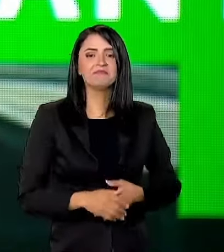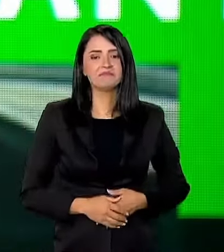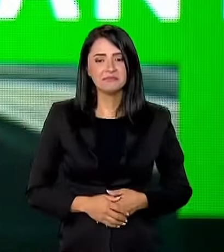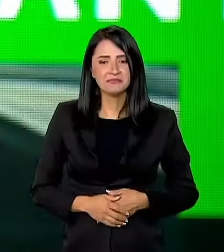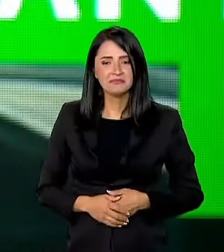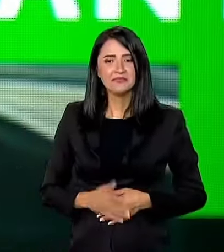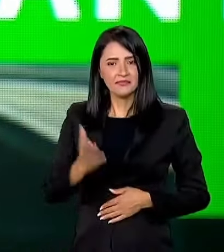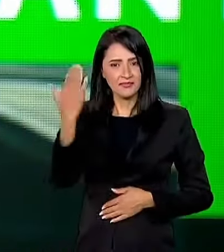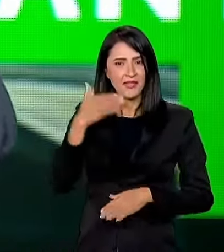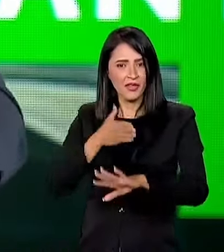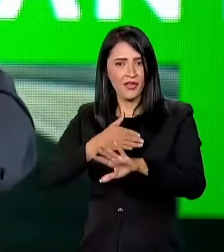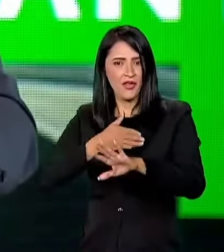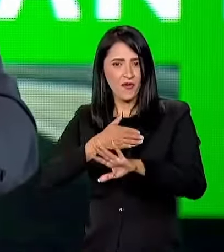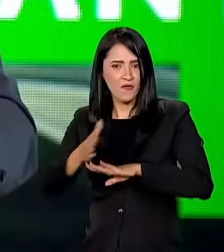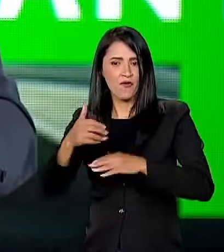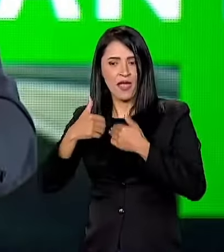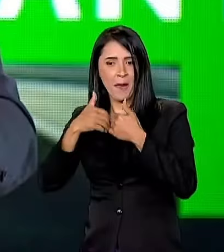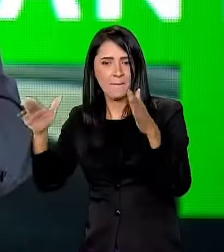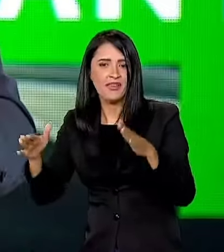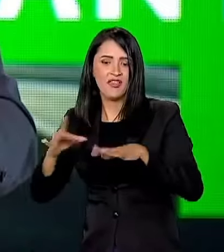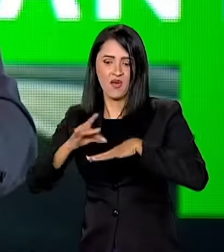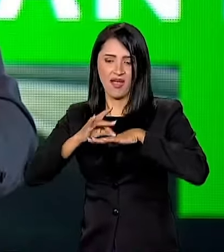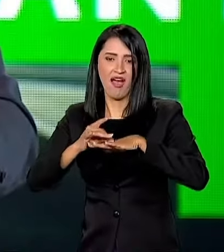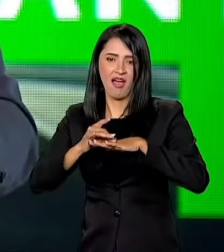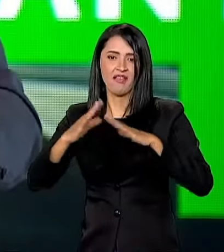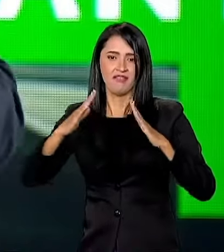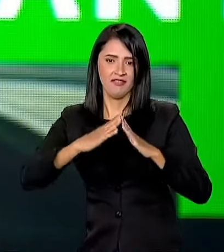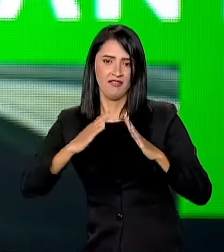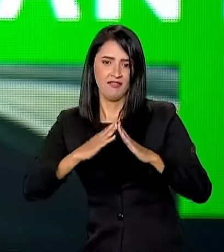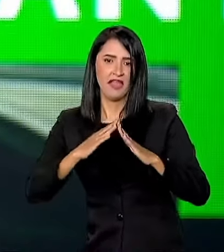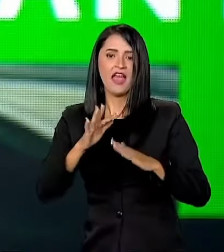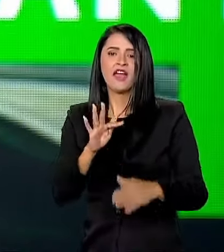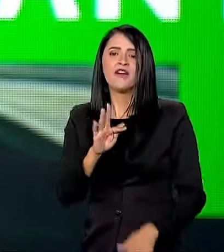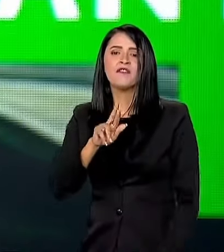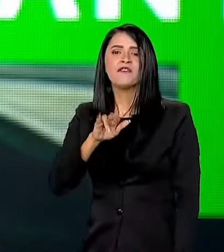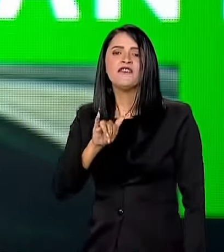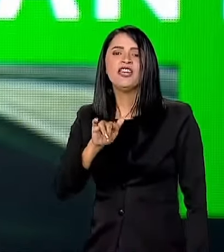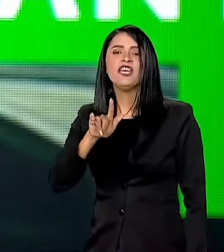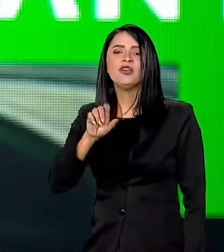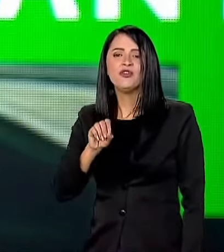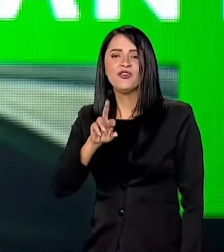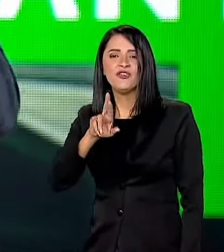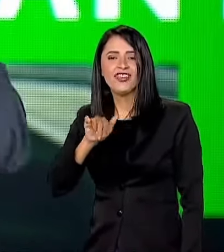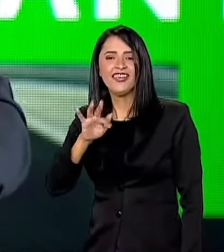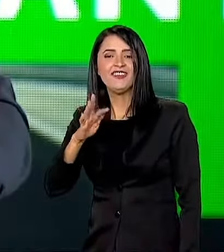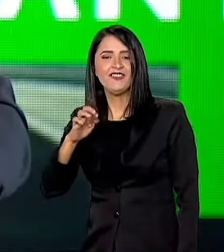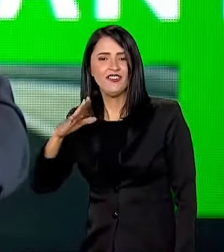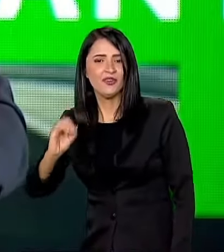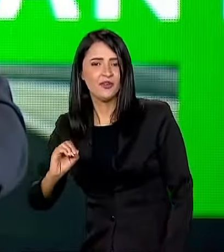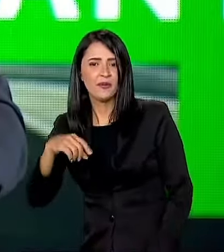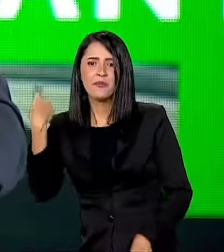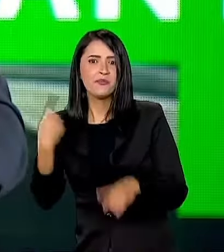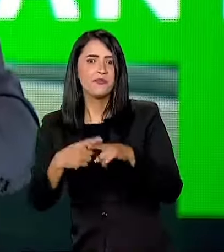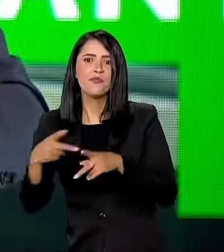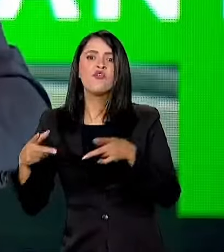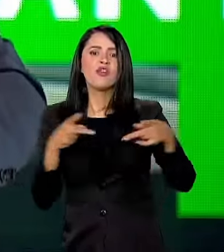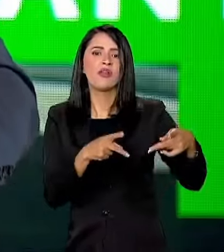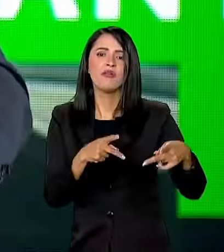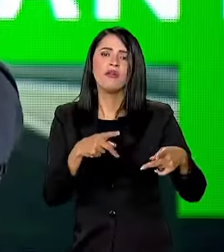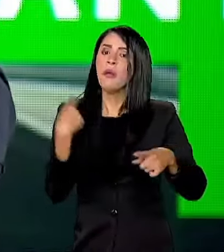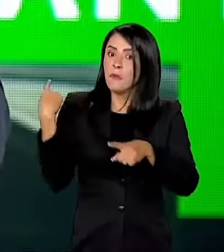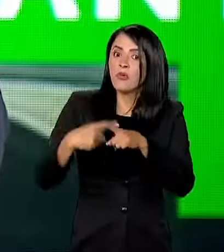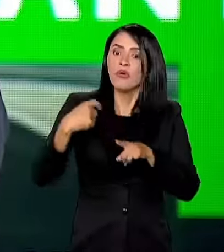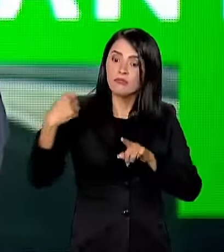Esse dia eu fui inaugurar um frigorífico. E por que que eu fui inaugurar? Porque é simbólico.